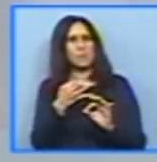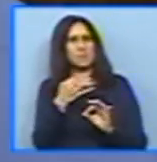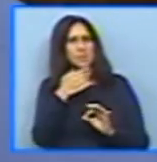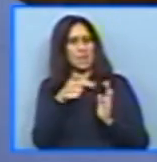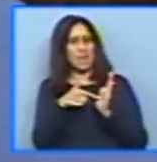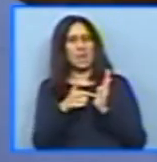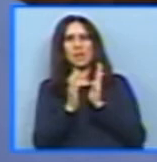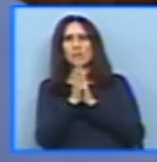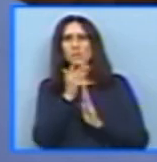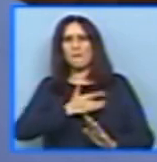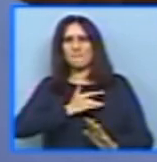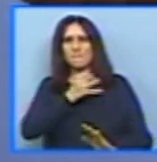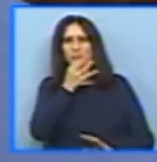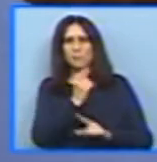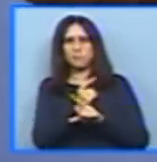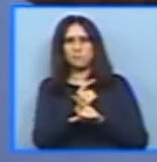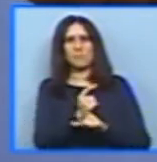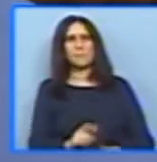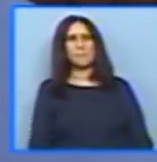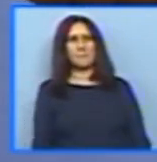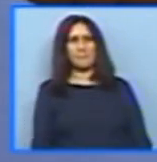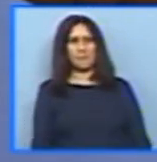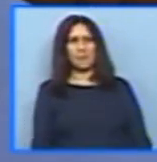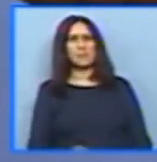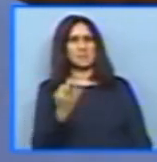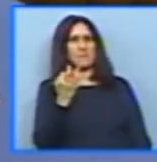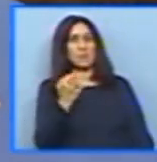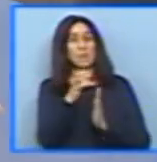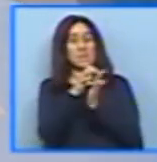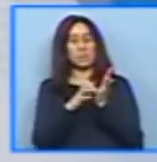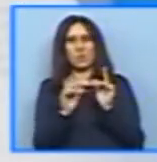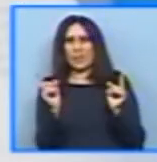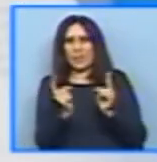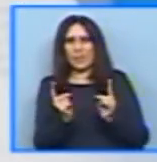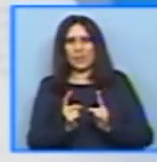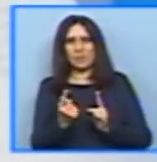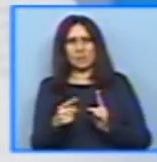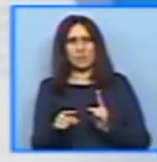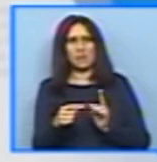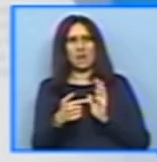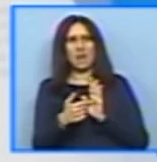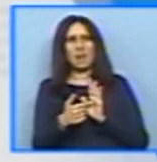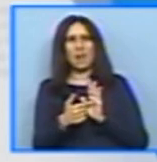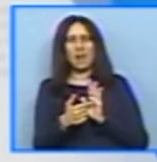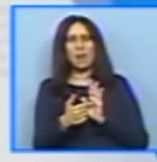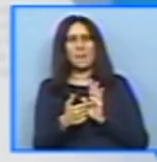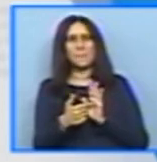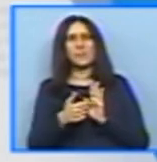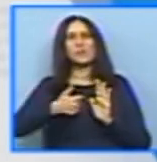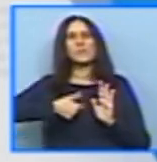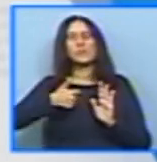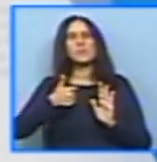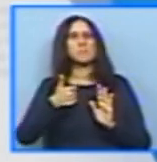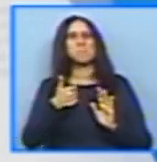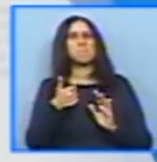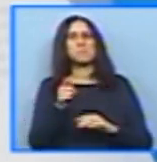também. Sim, é verdade. Esta leitura tão pequenina, muito breve, estará aqui fundamentalmente,